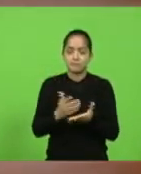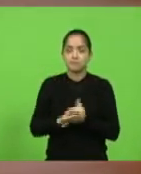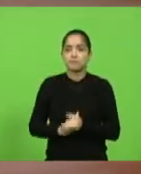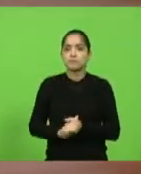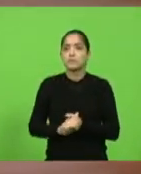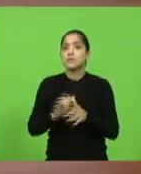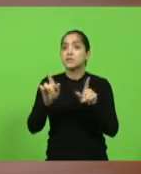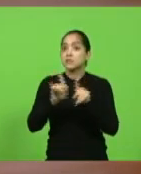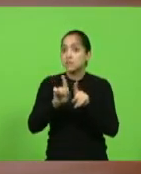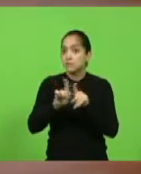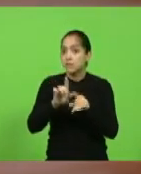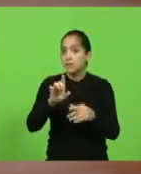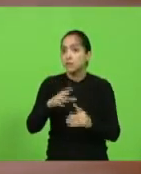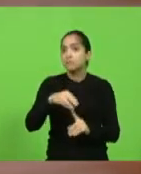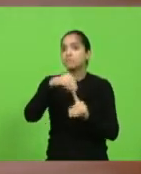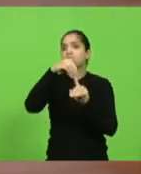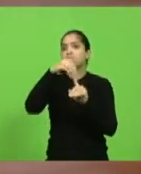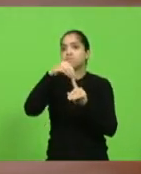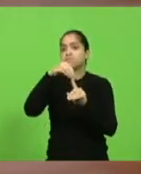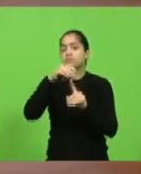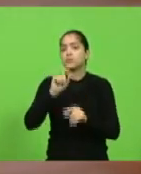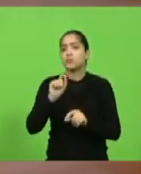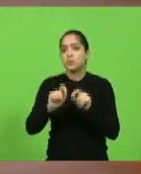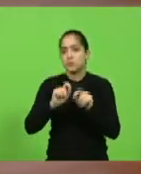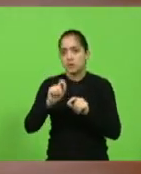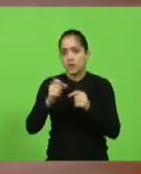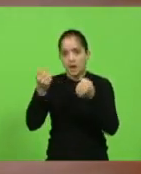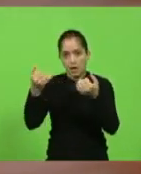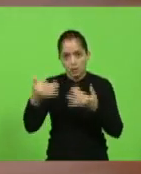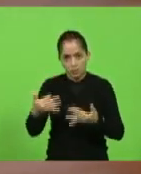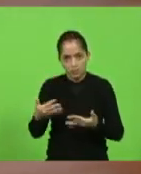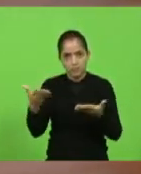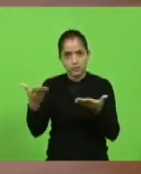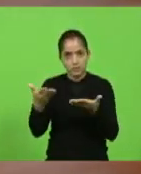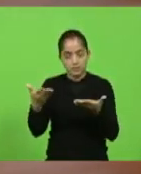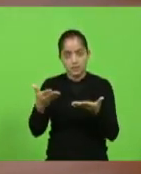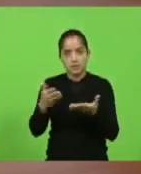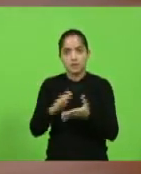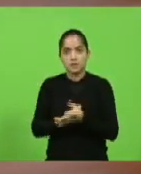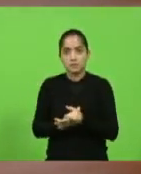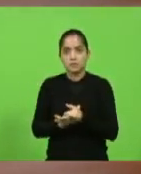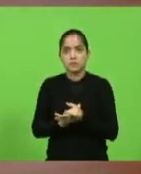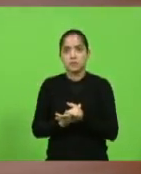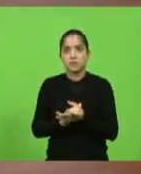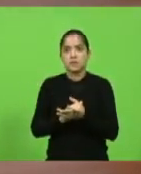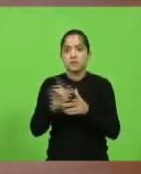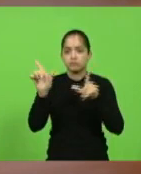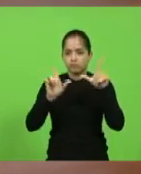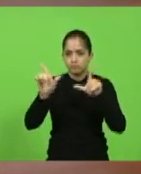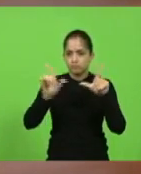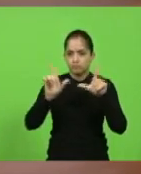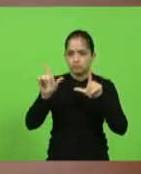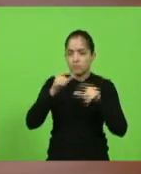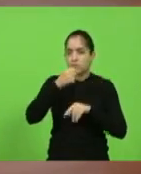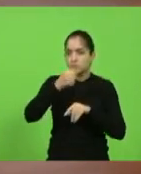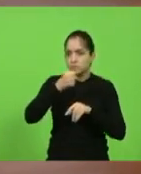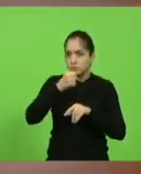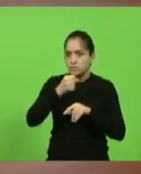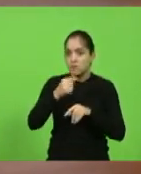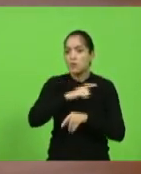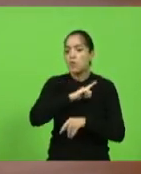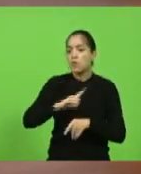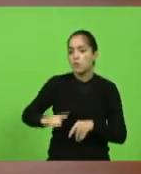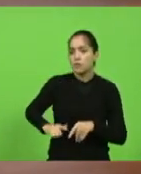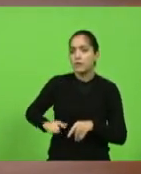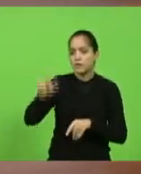Também é importante destacar um ponto curioso que foi levantado agora na tribuna pela defesa, de que nas coletivas de imprensa, O governador sempre